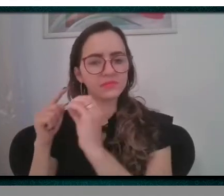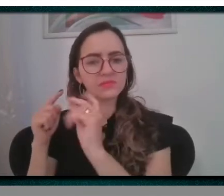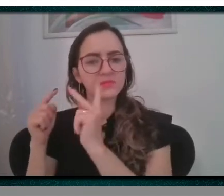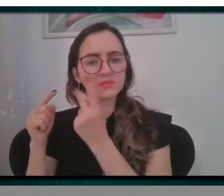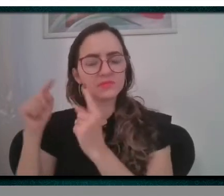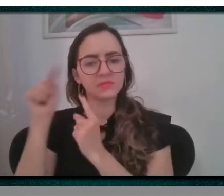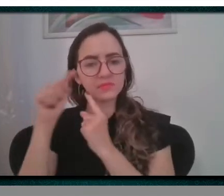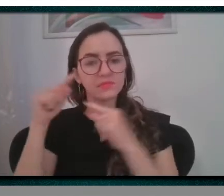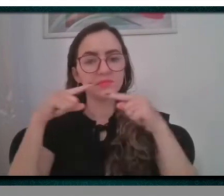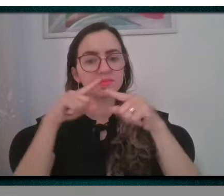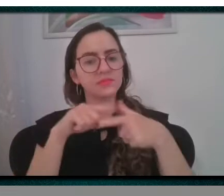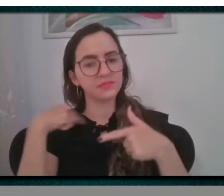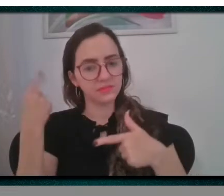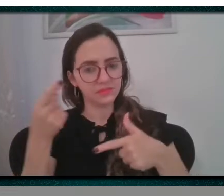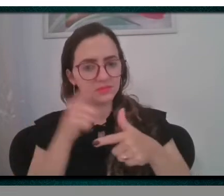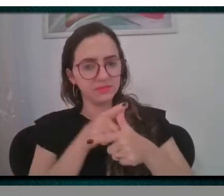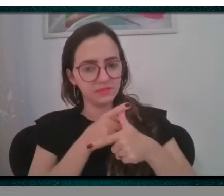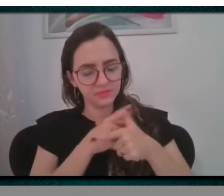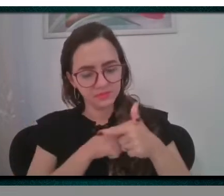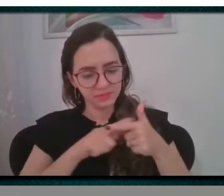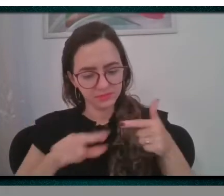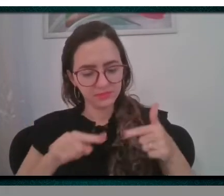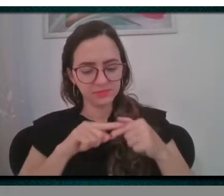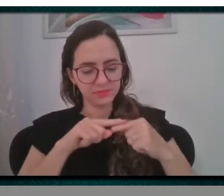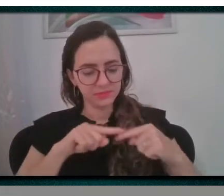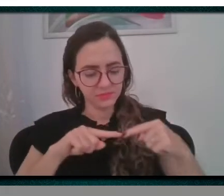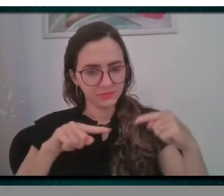ela e coloca apenas a nossa base.